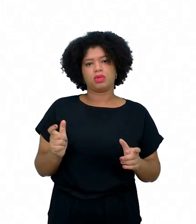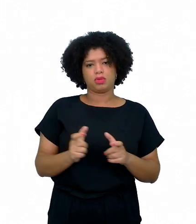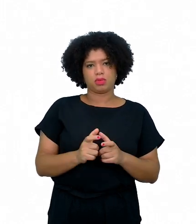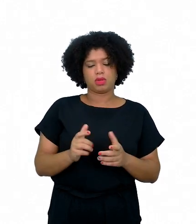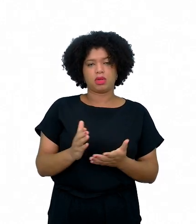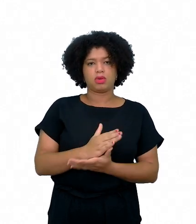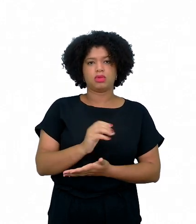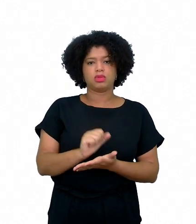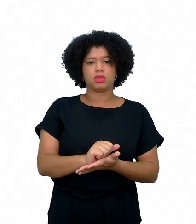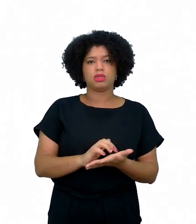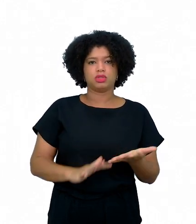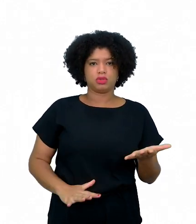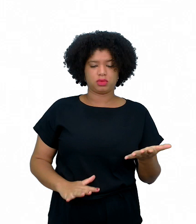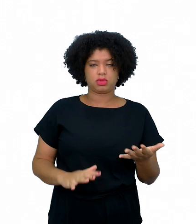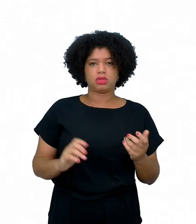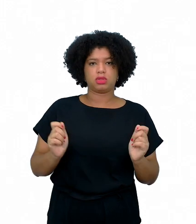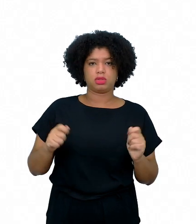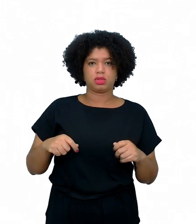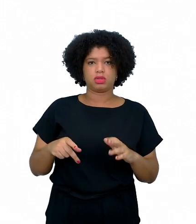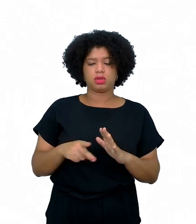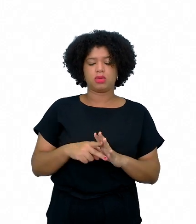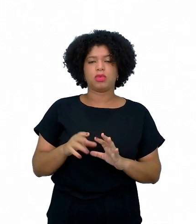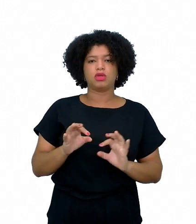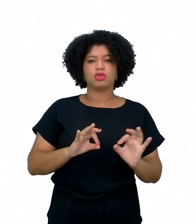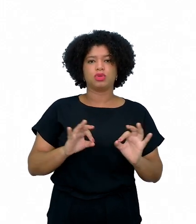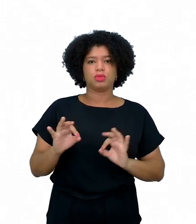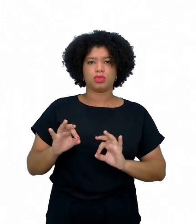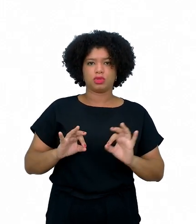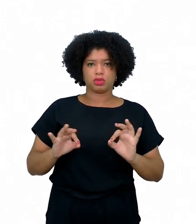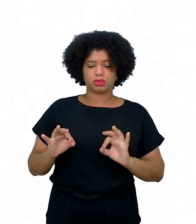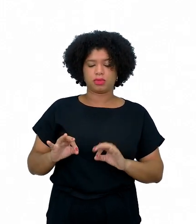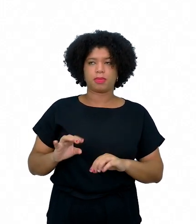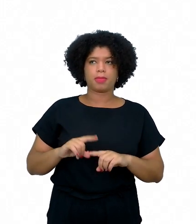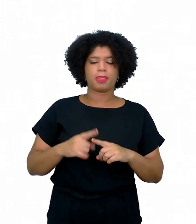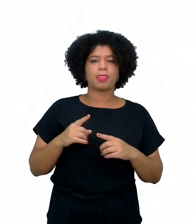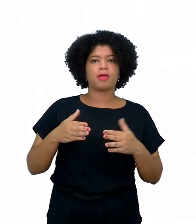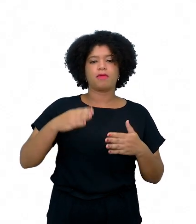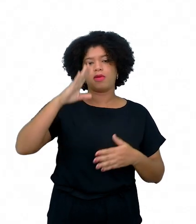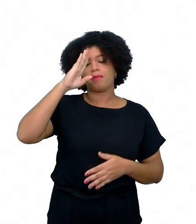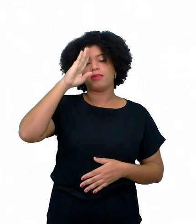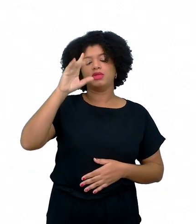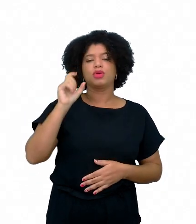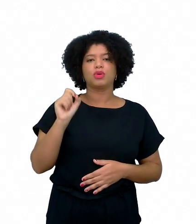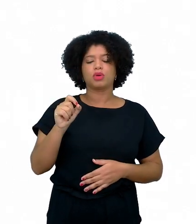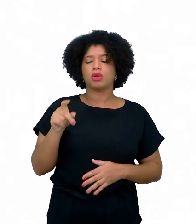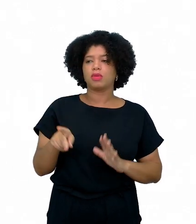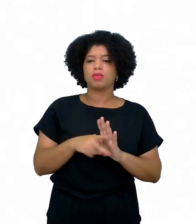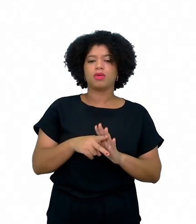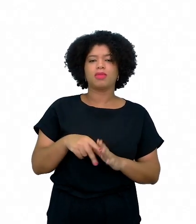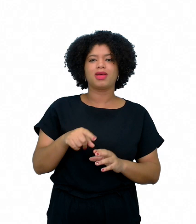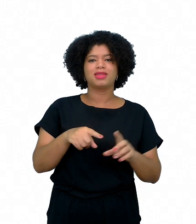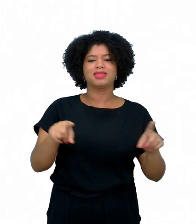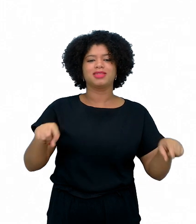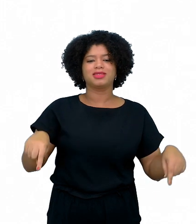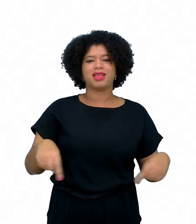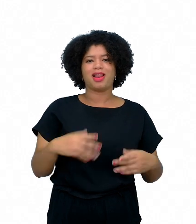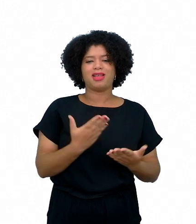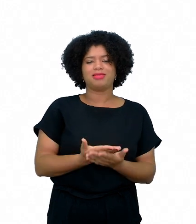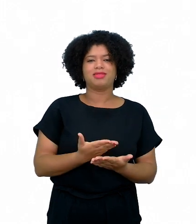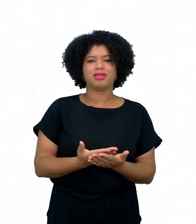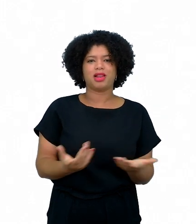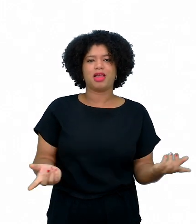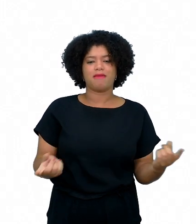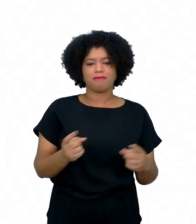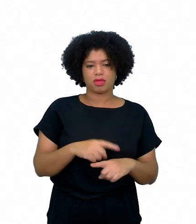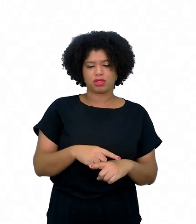essas atividades para dentro de um projeto pensando na sala de aula invertida,